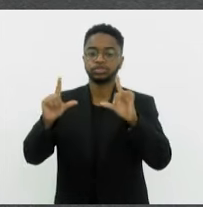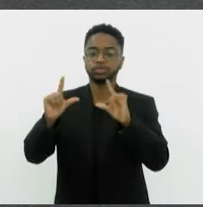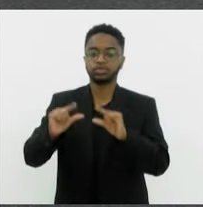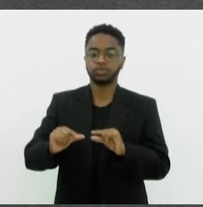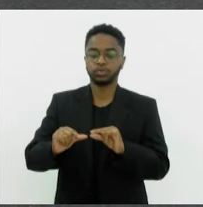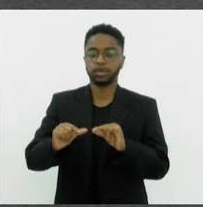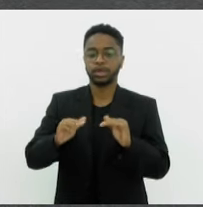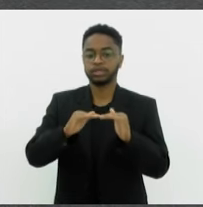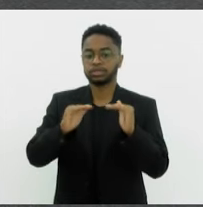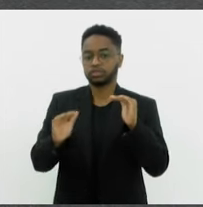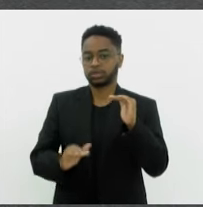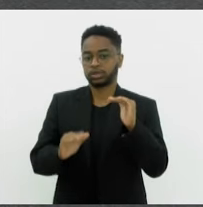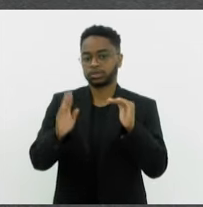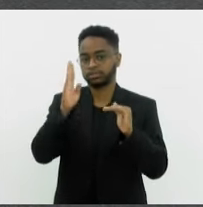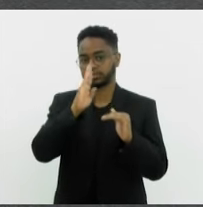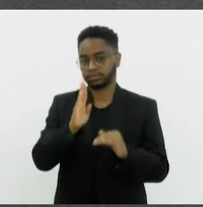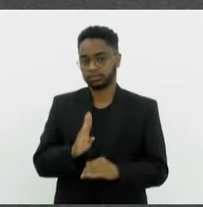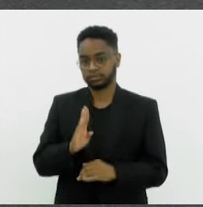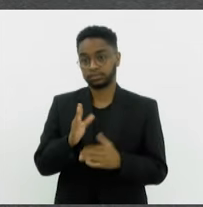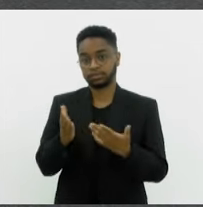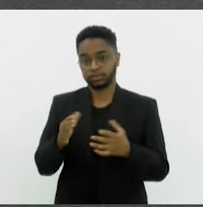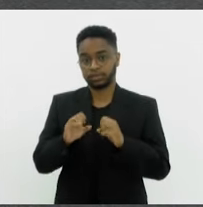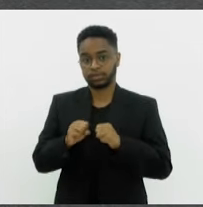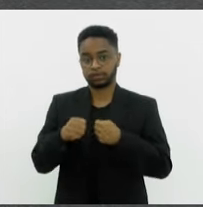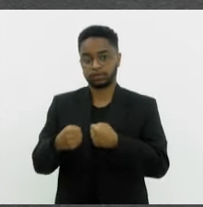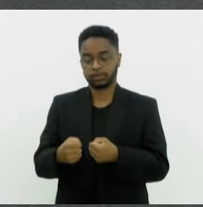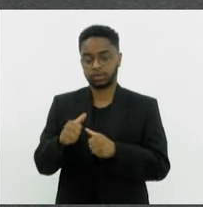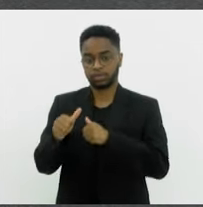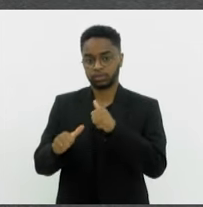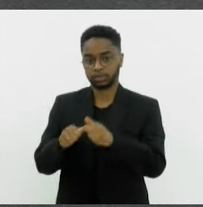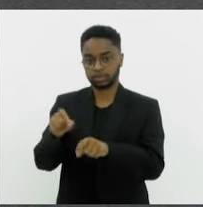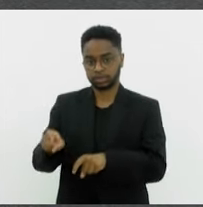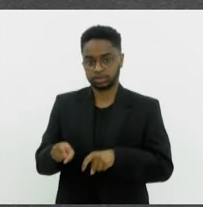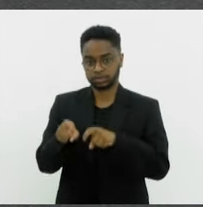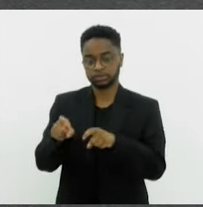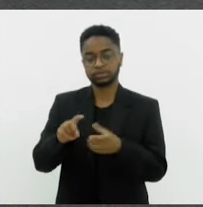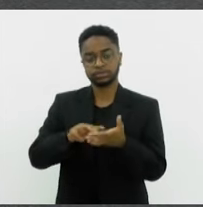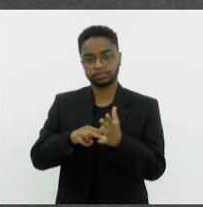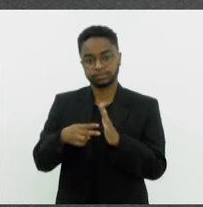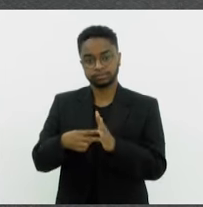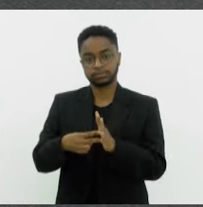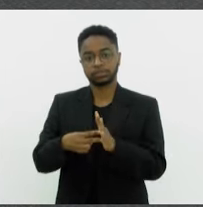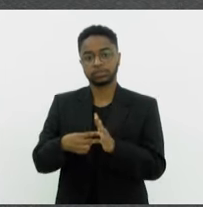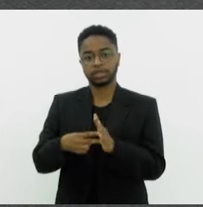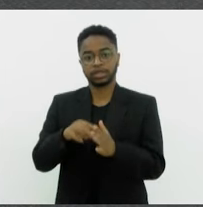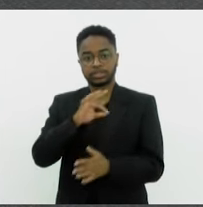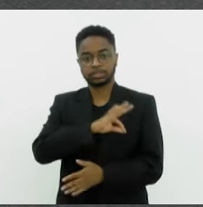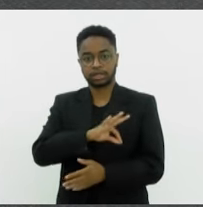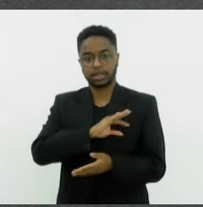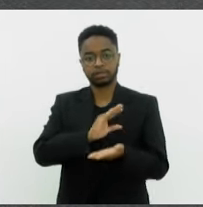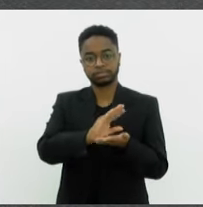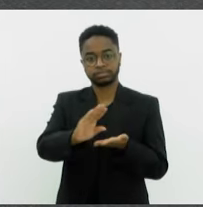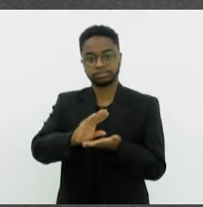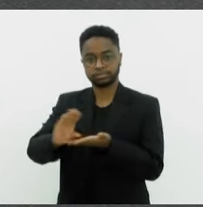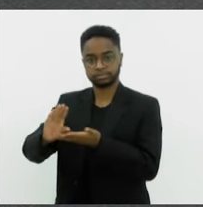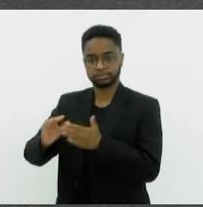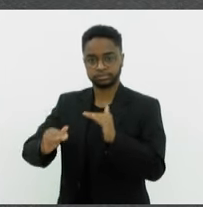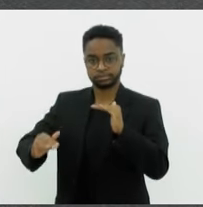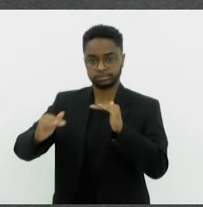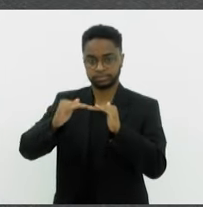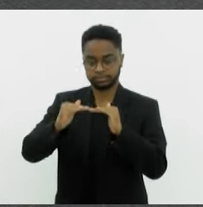país. Então, defender reforma agrária é fazer distribuição de renda. Segundo